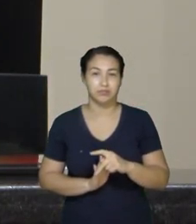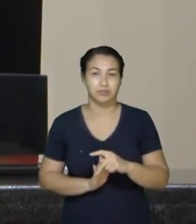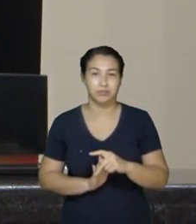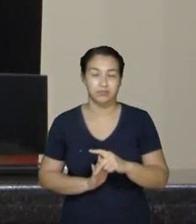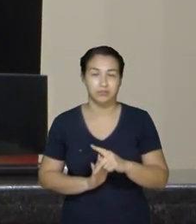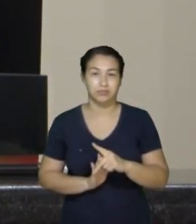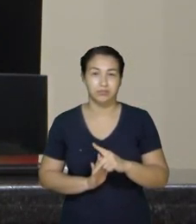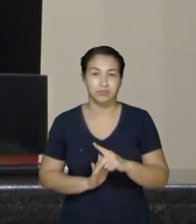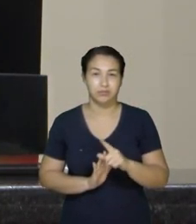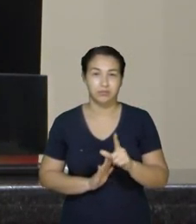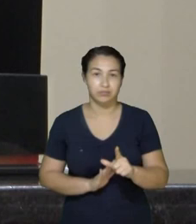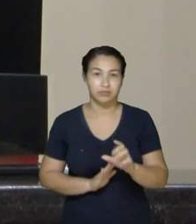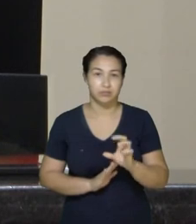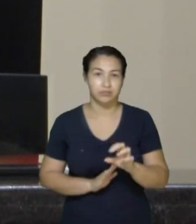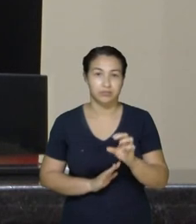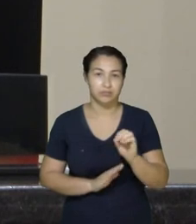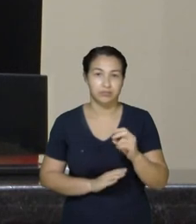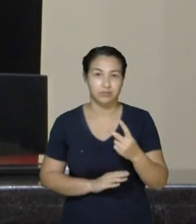PLC